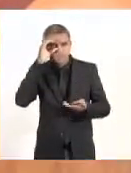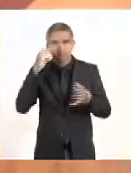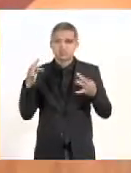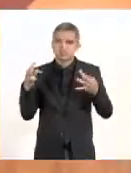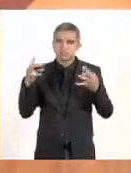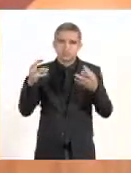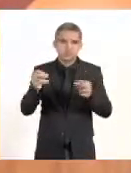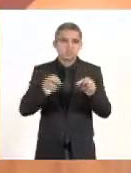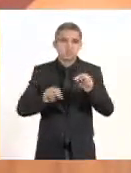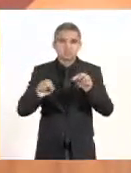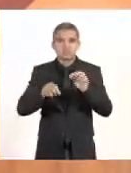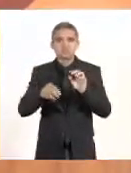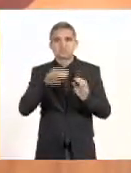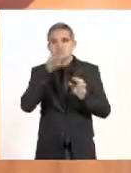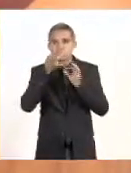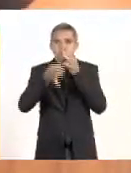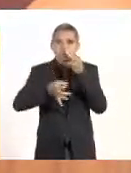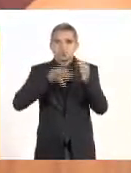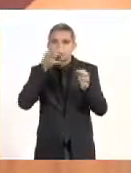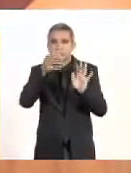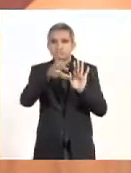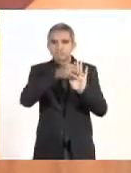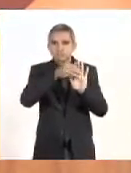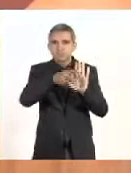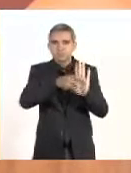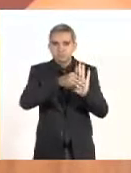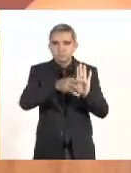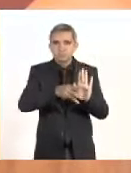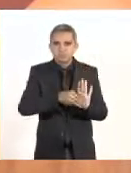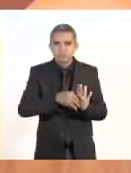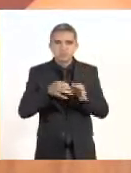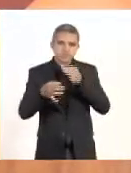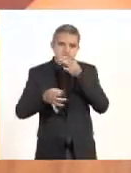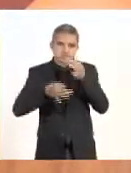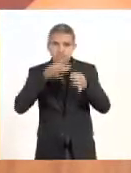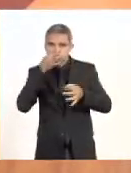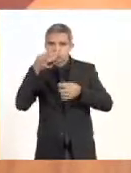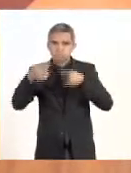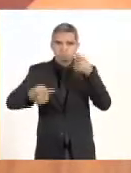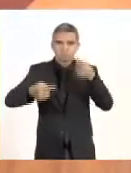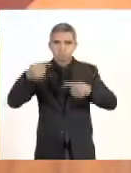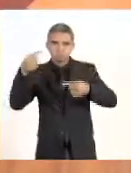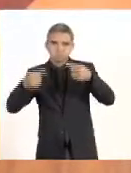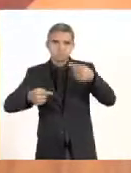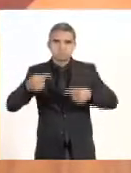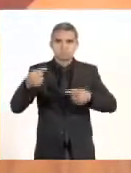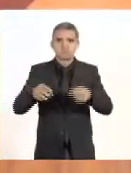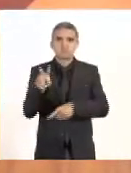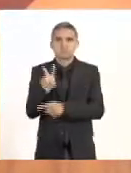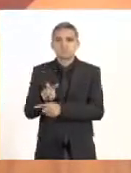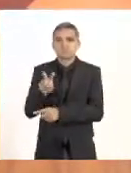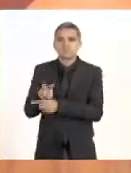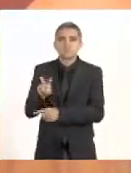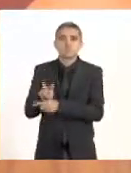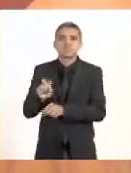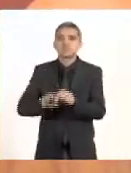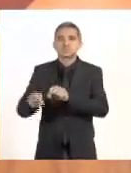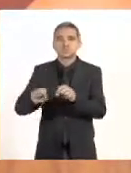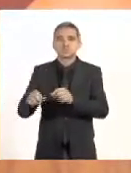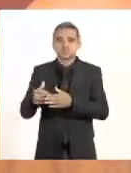encaminhamentos que foram propostos, as discussões que nós travamos realmente em defesa do processo de segurança pública do Estado do